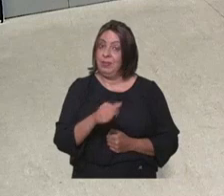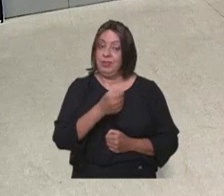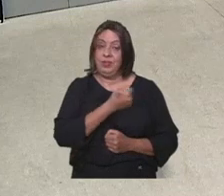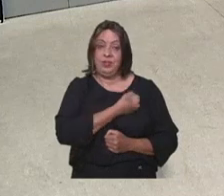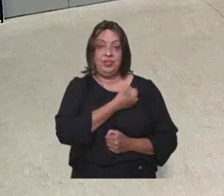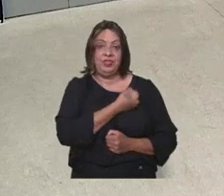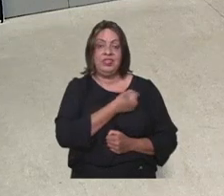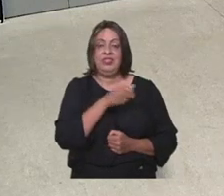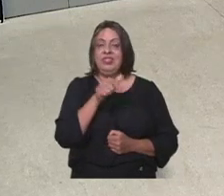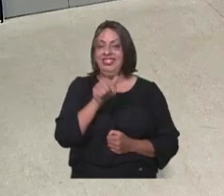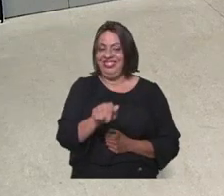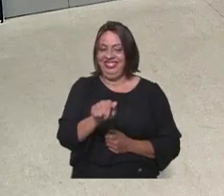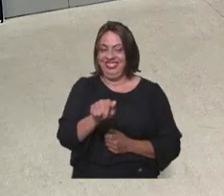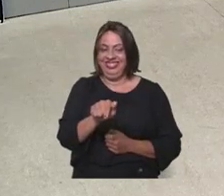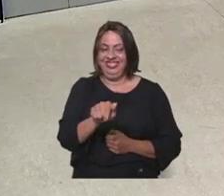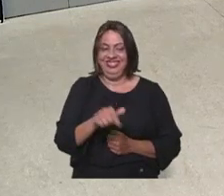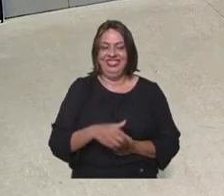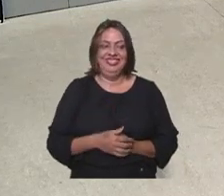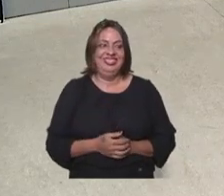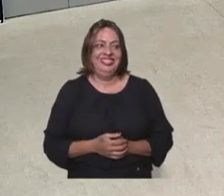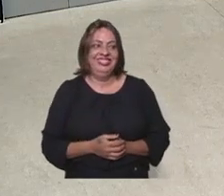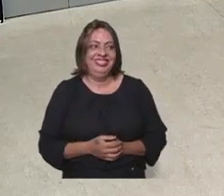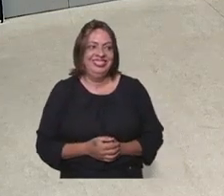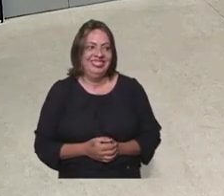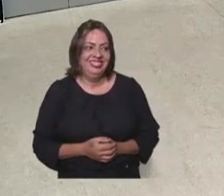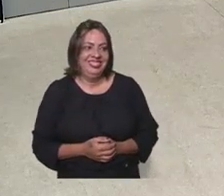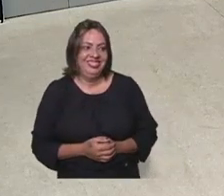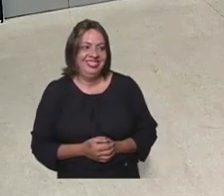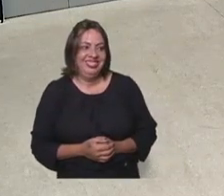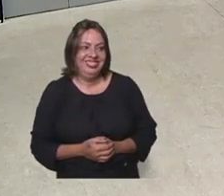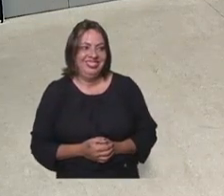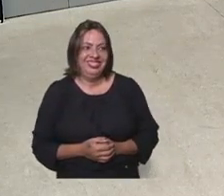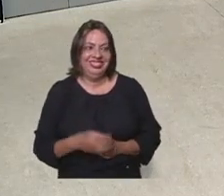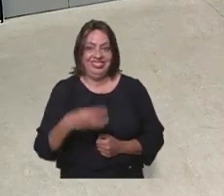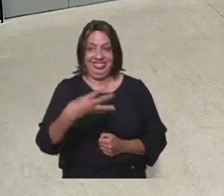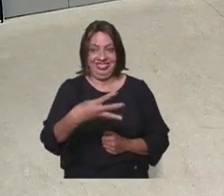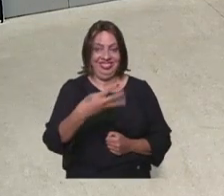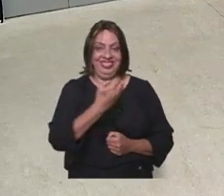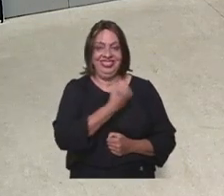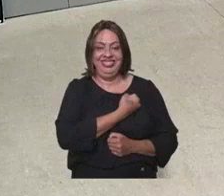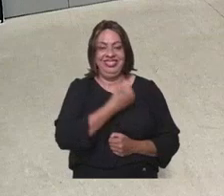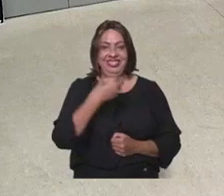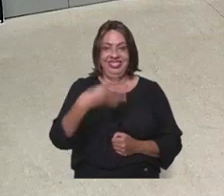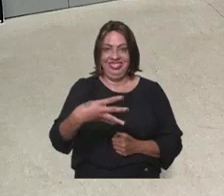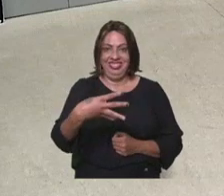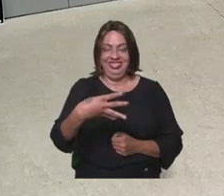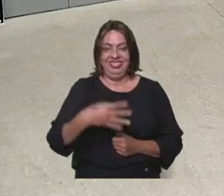da Beth. Olha aí, saiu 7. 4, número 4.